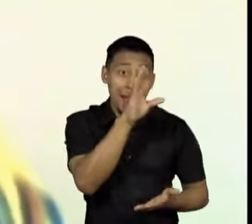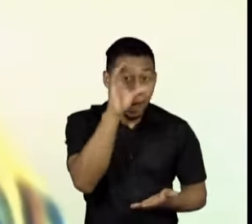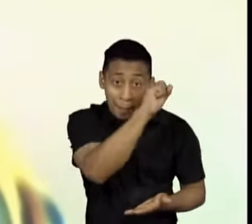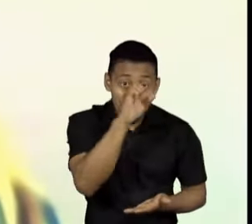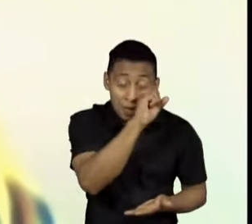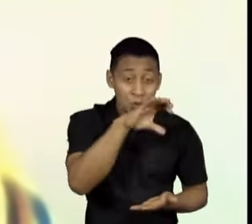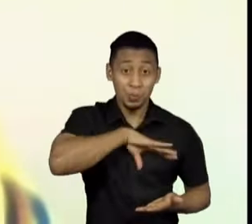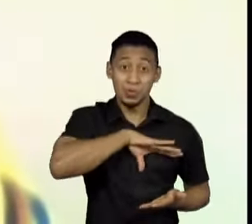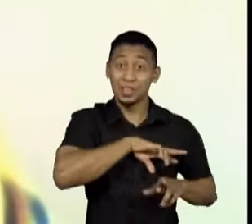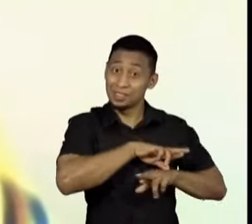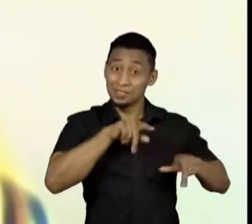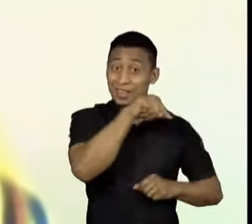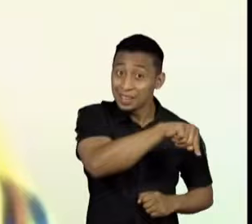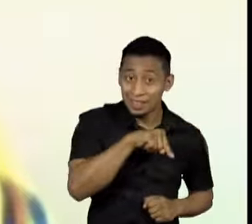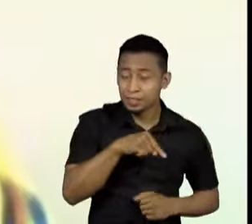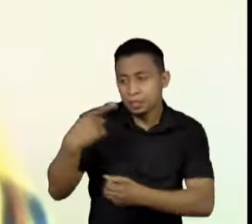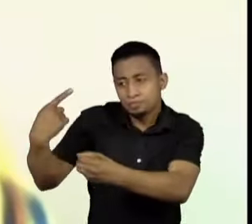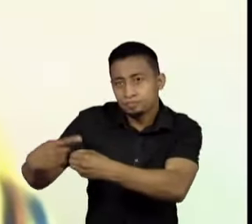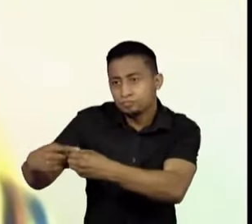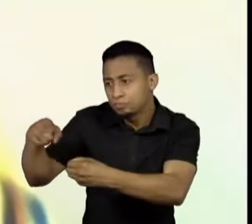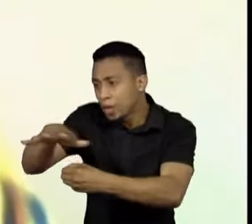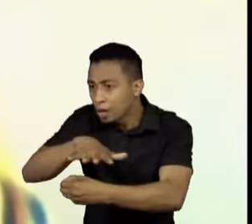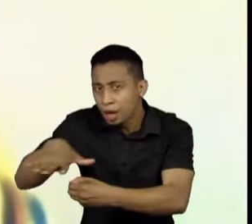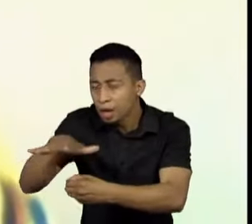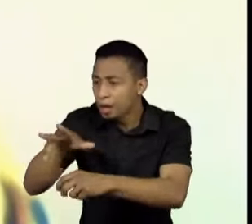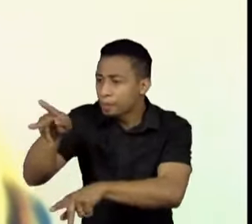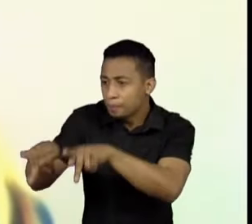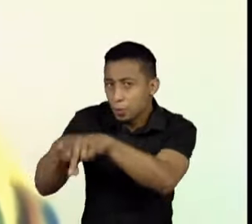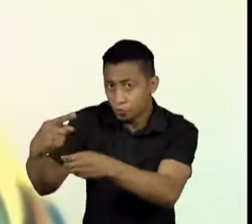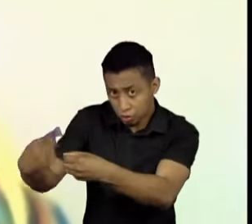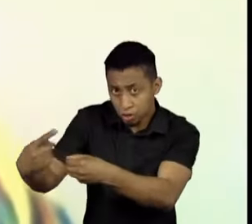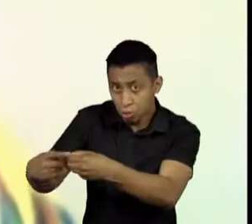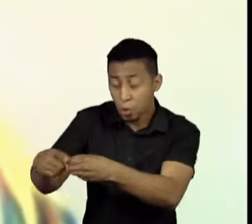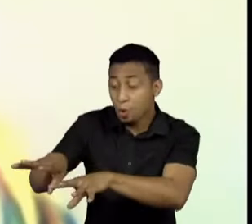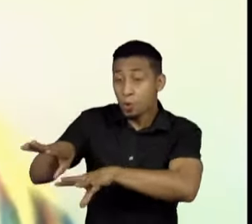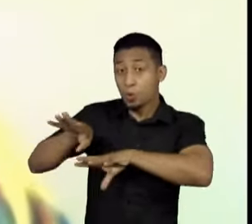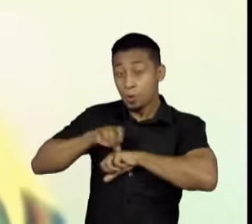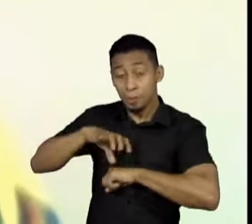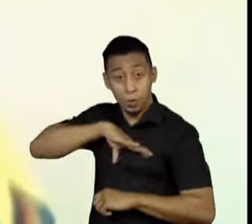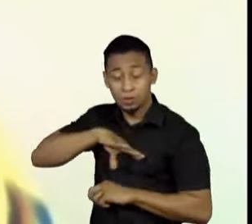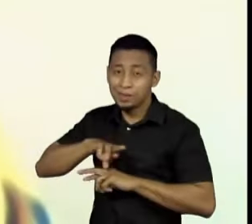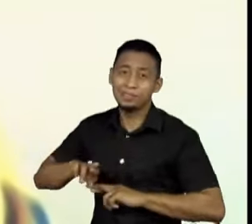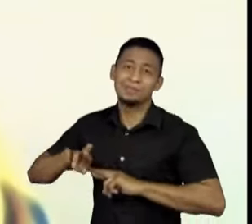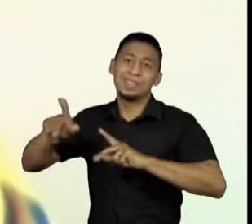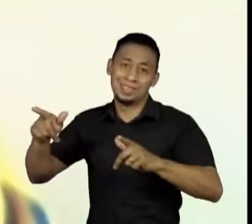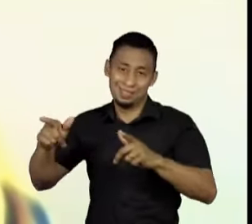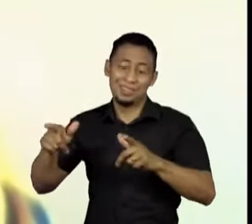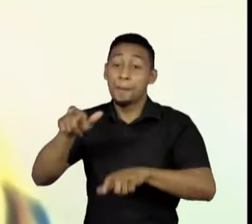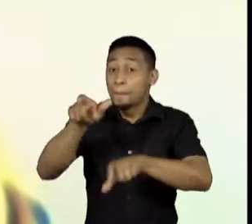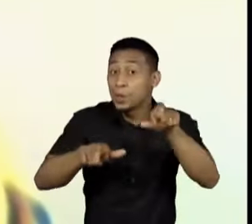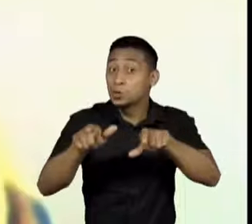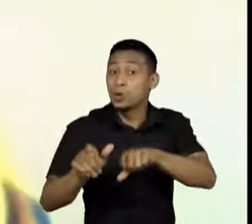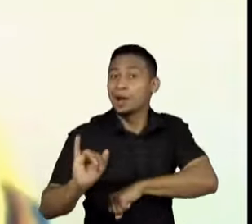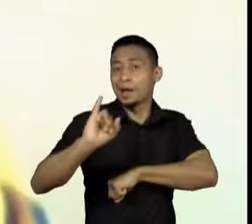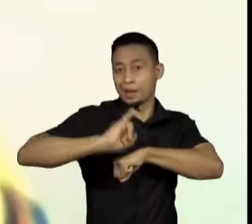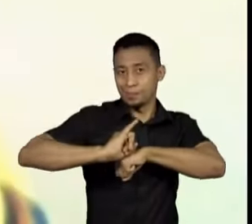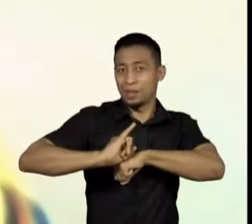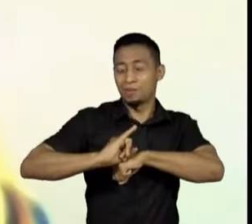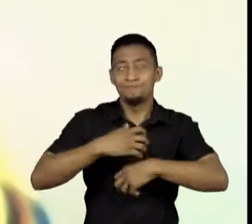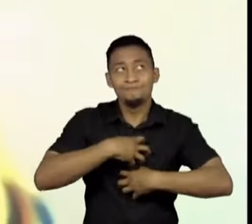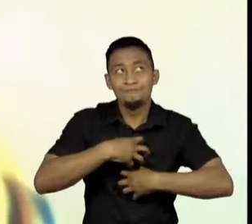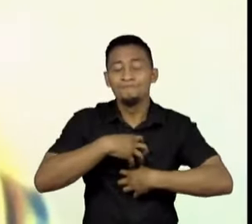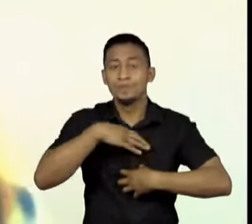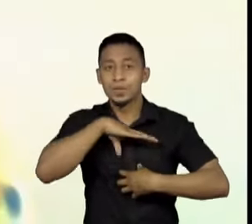O sujeito do interior se apropria de outra forma. O sujeito da capital se apropria de uma